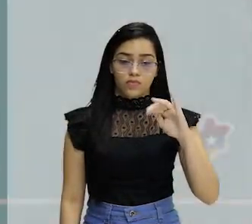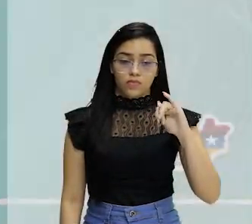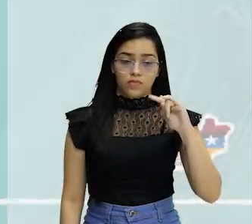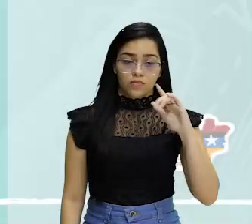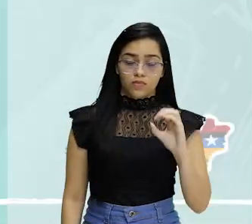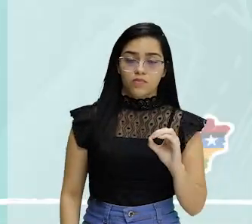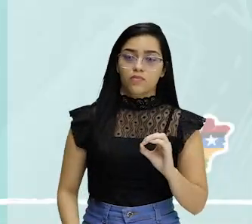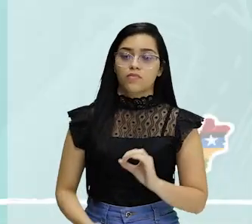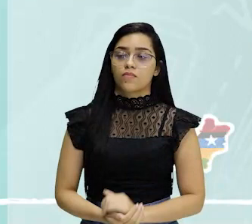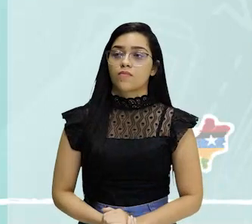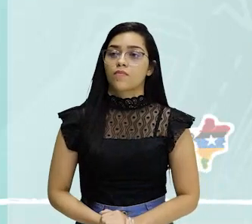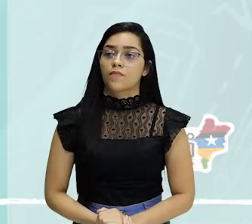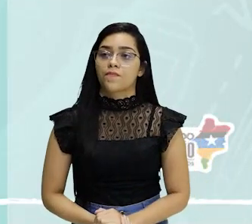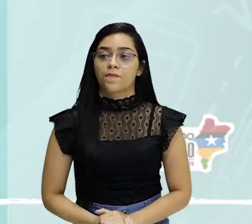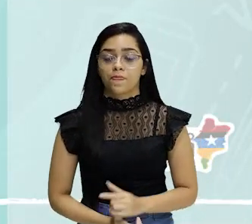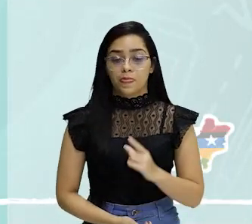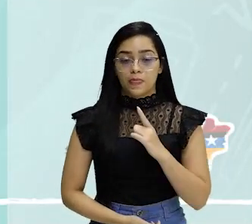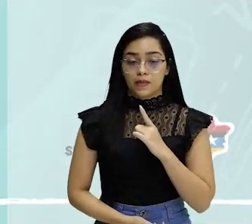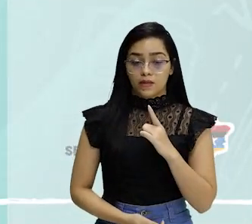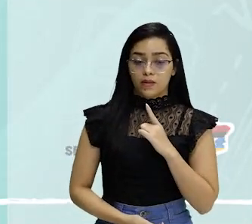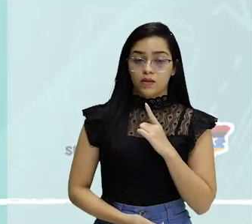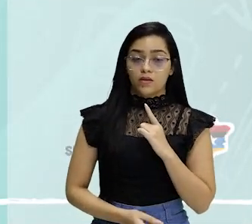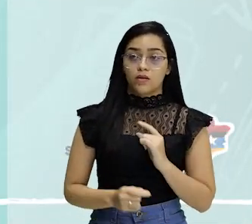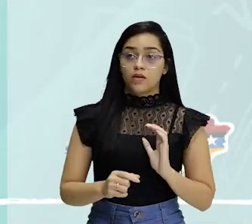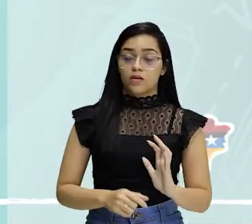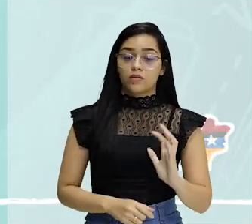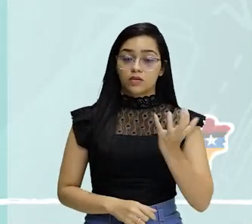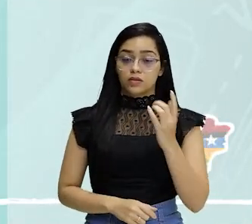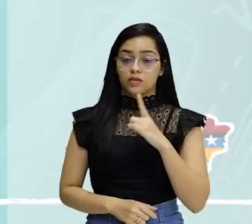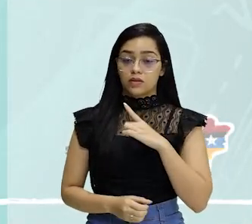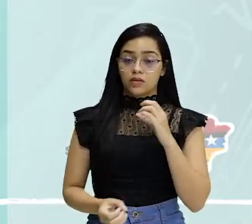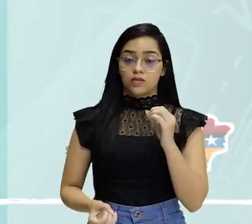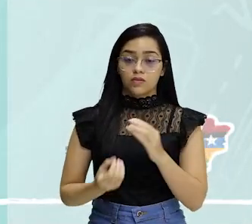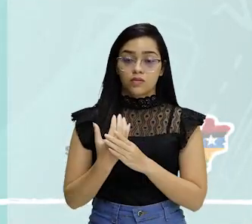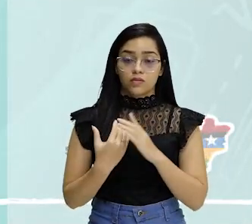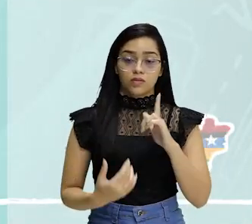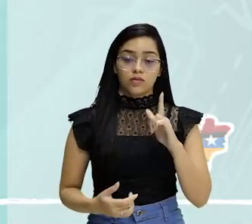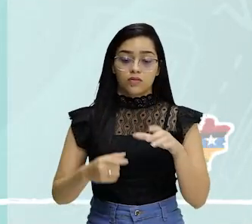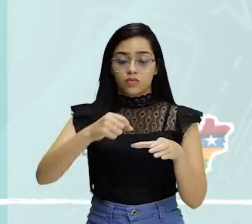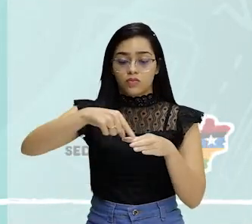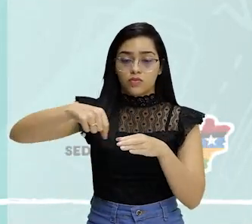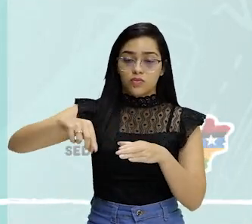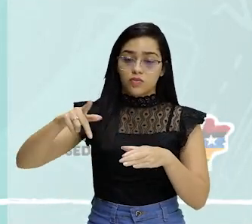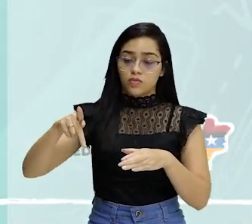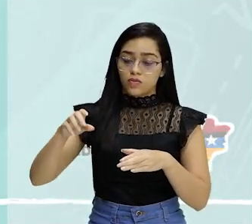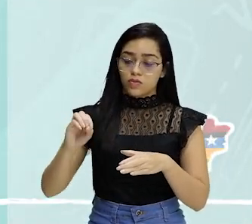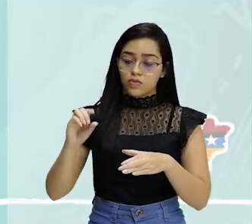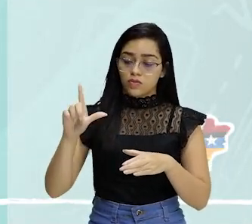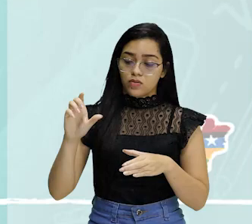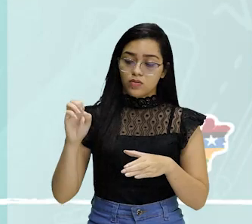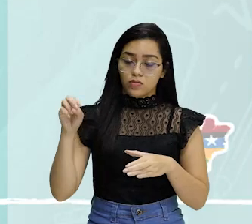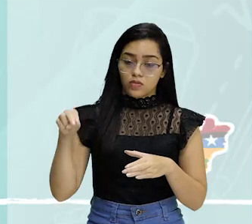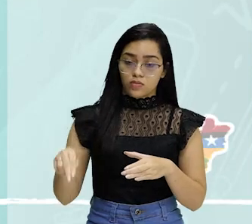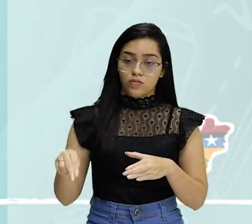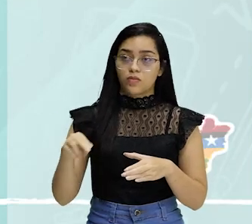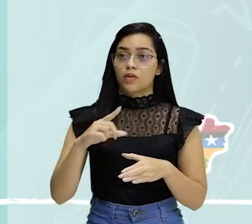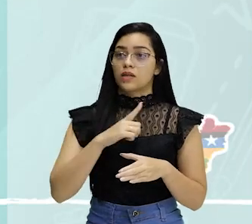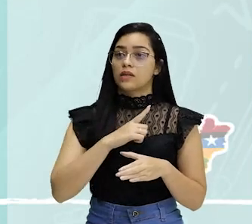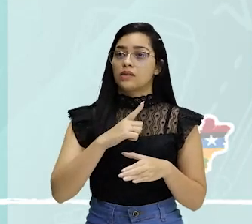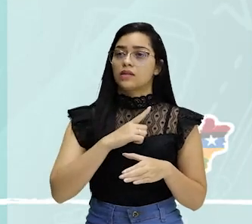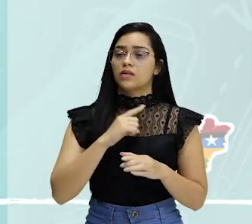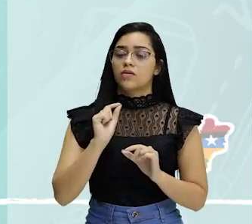masculino. Lá neste órgão ocorre a formação do grão de pólen. Então,